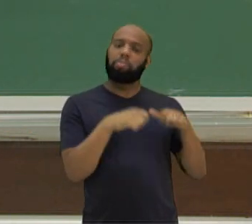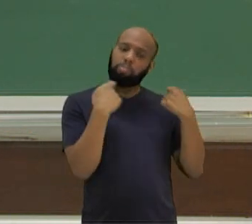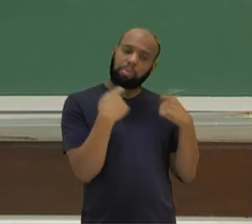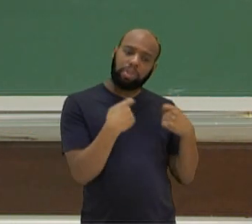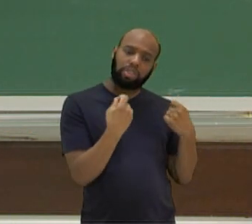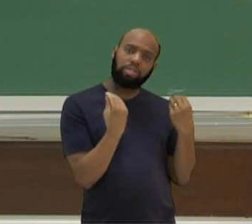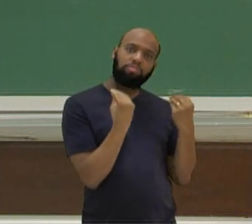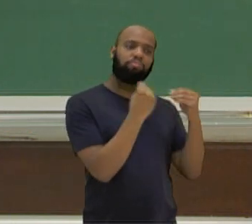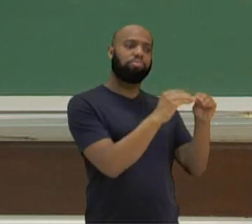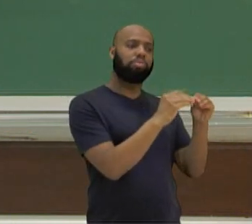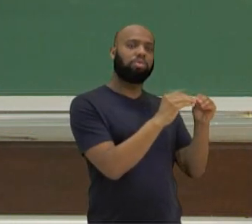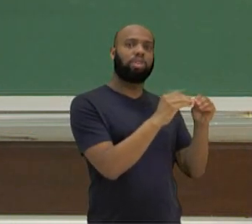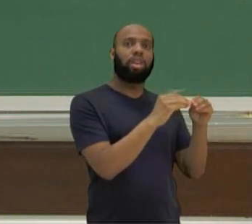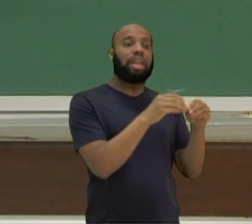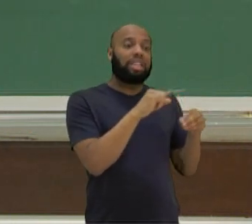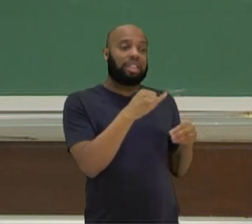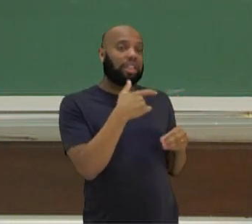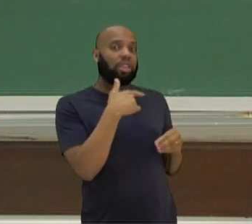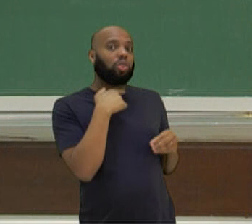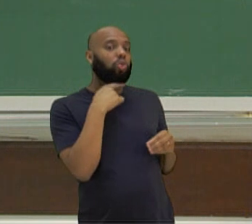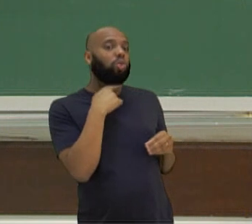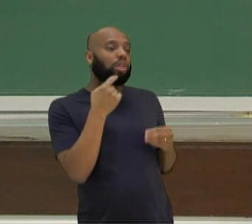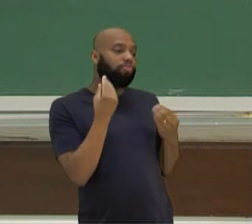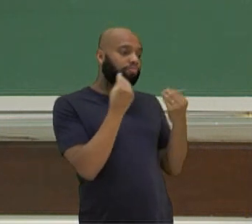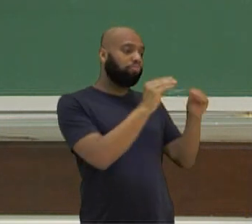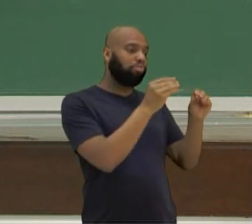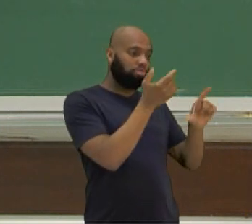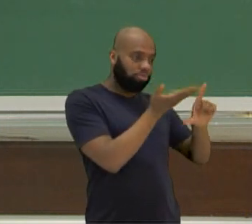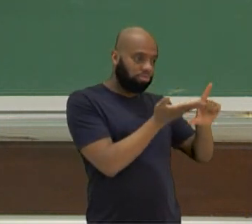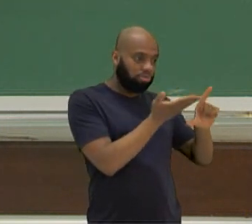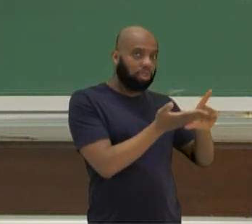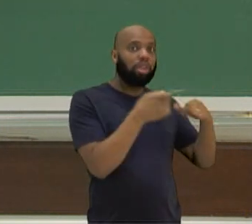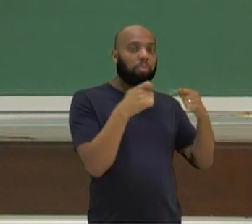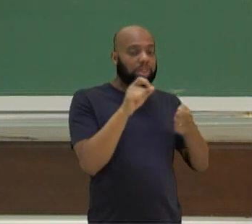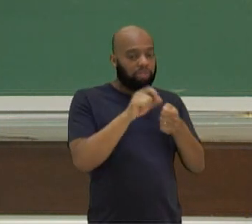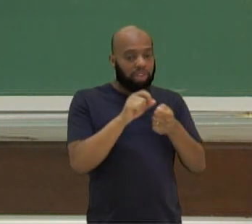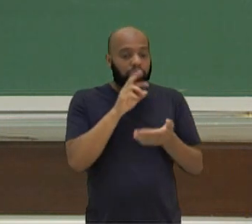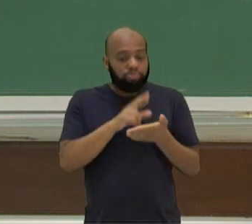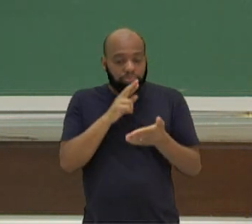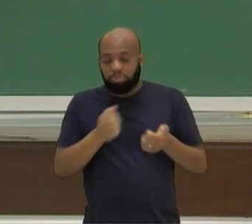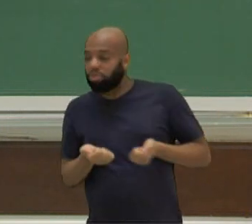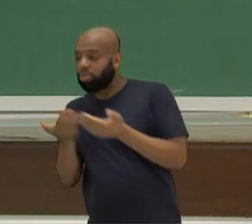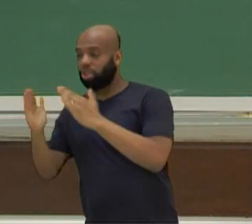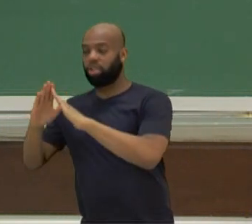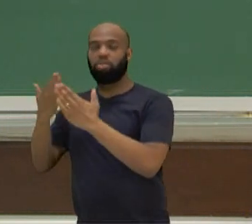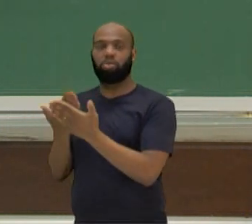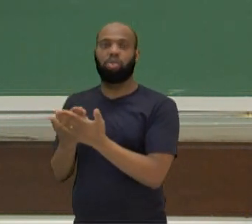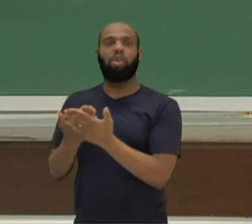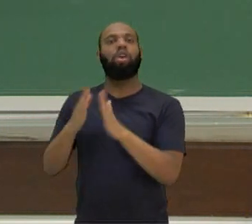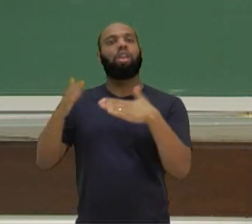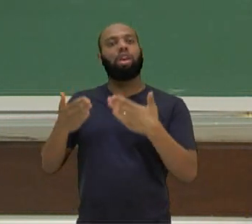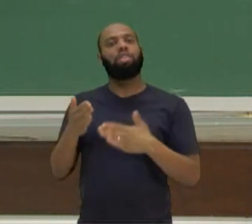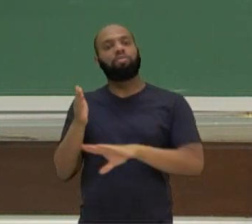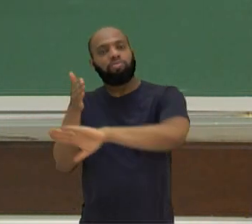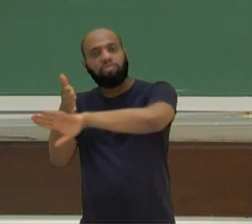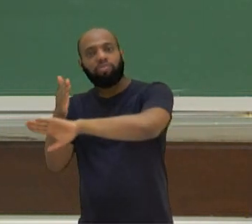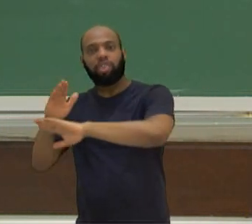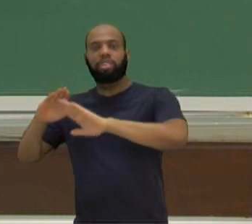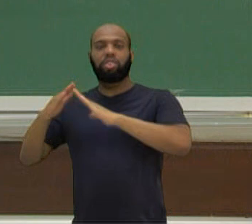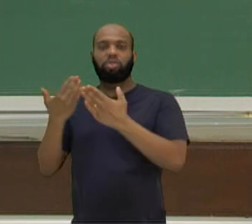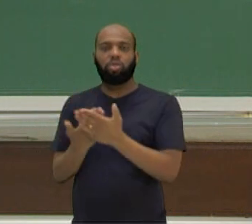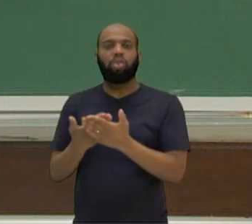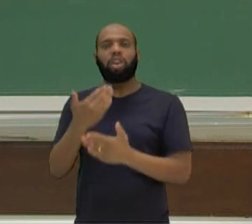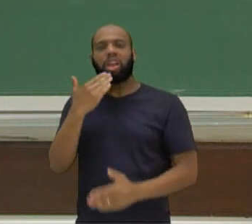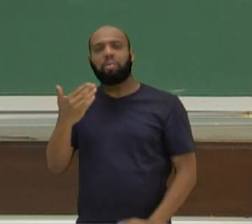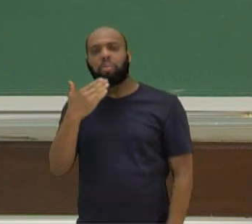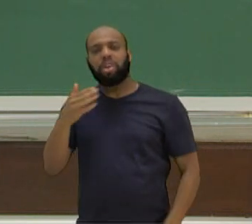lá até a escola, para que vocês tenham nota no trimestre. Então, entre em contato, vocês que são menores aí,